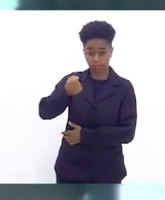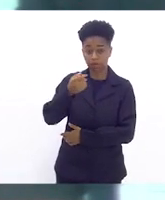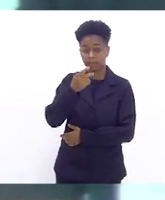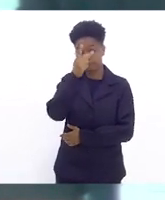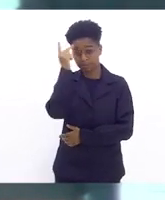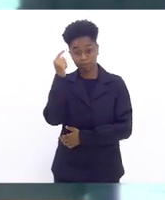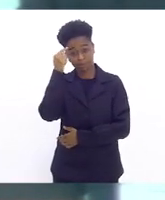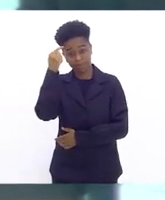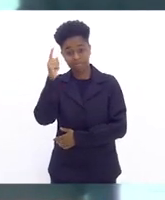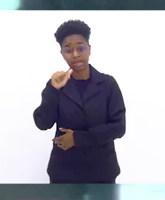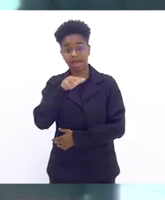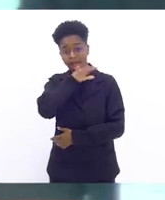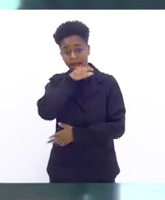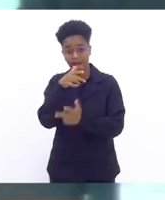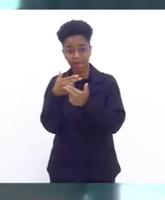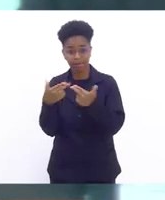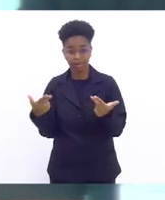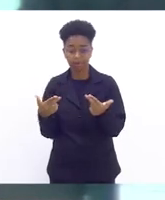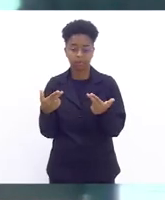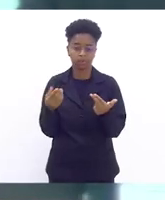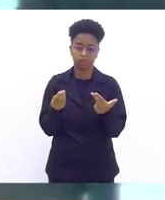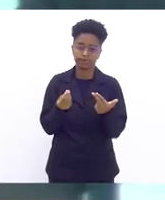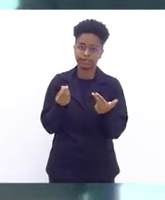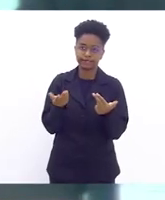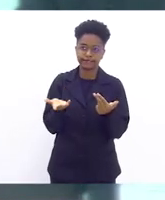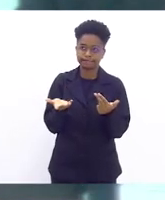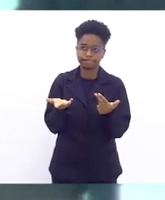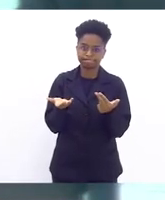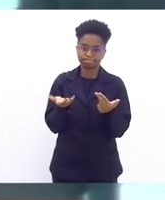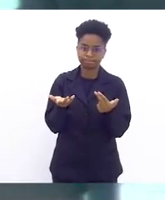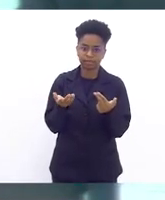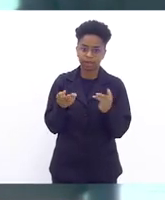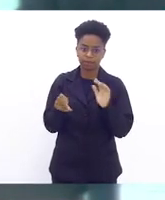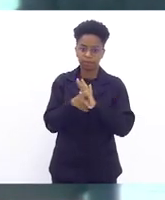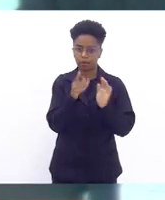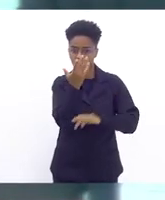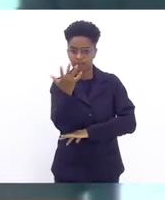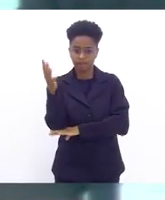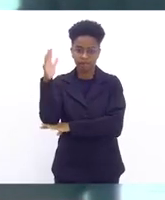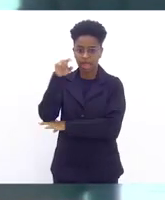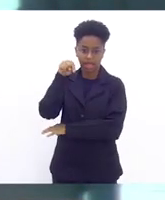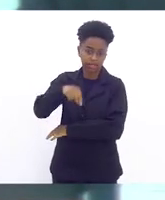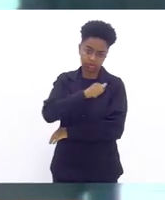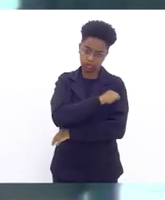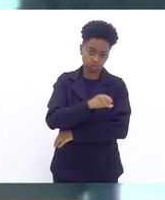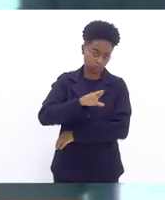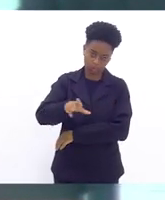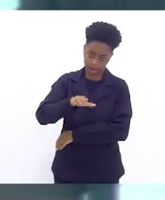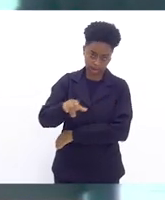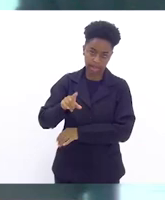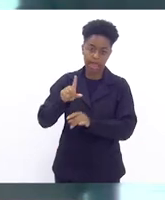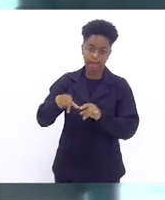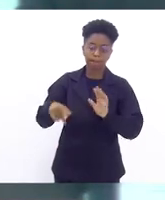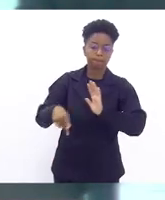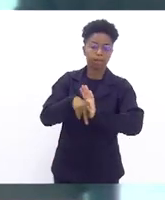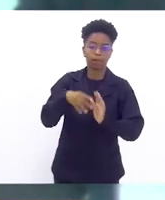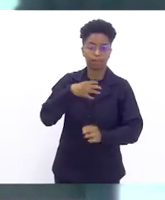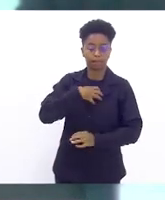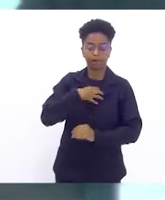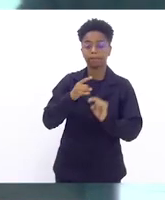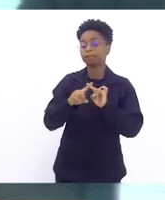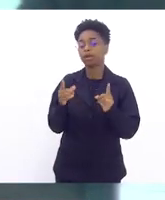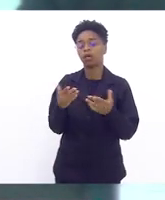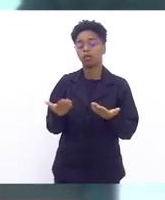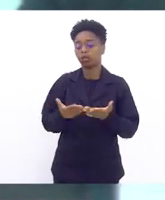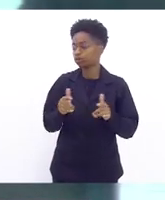é um animal é da Mata Fluminense não é da Mata baiana Então o que a gente faz hoje